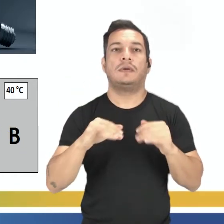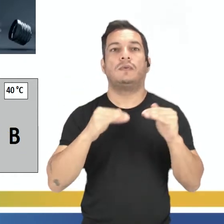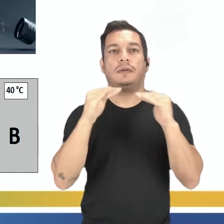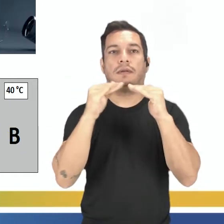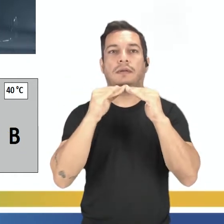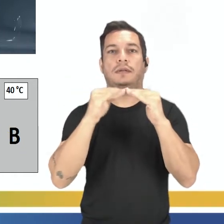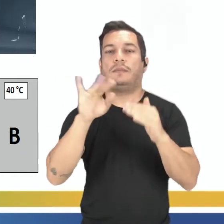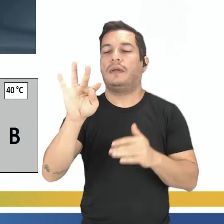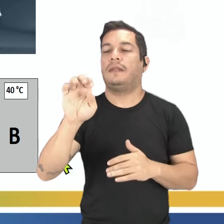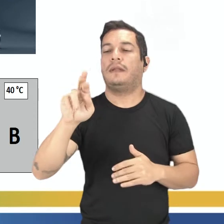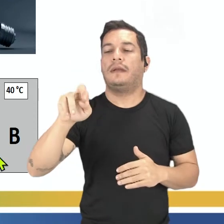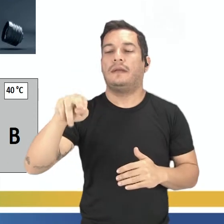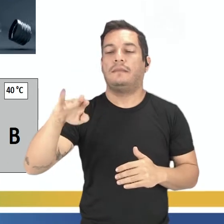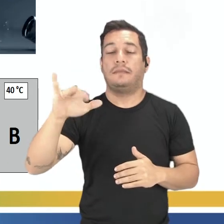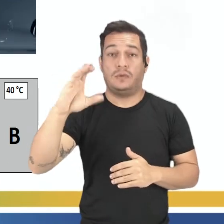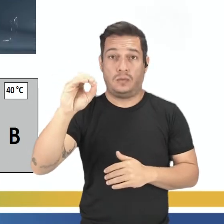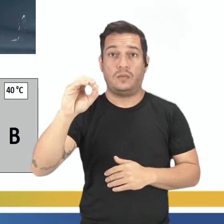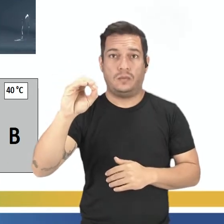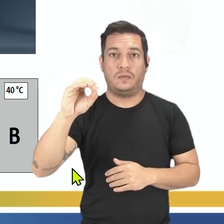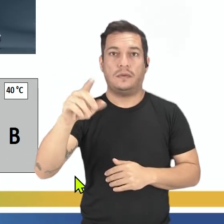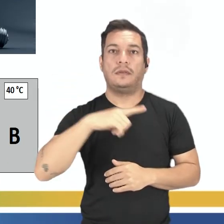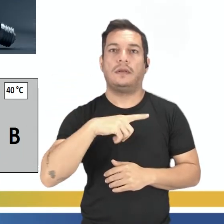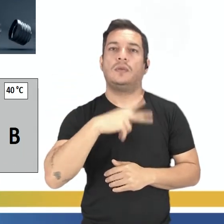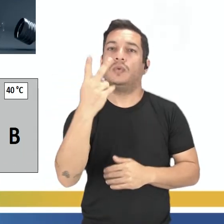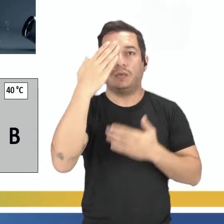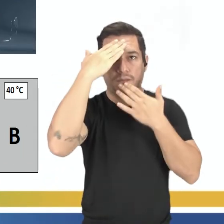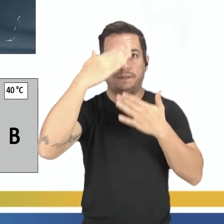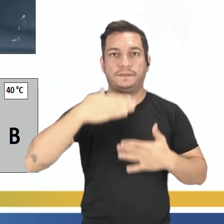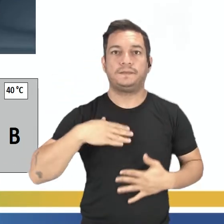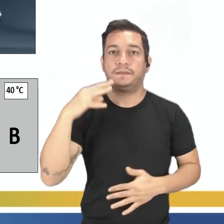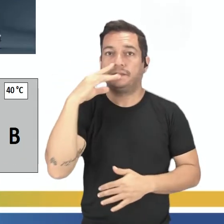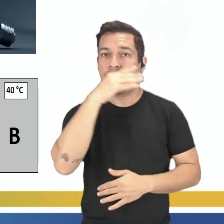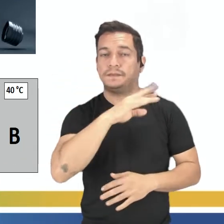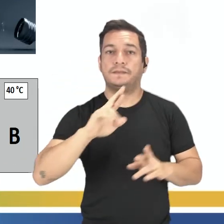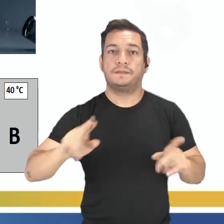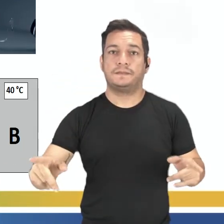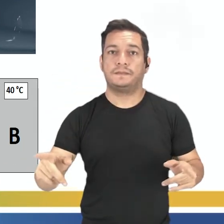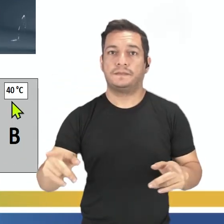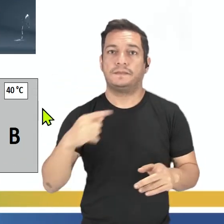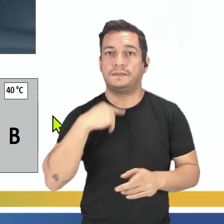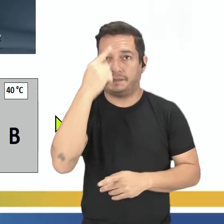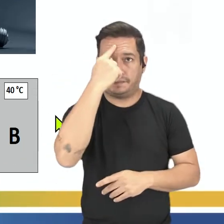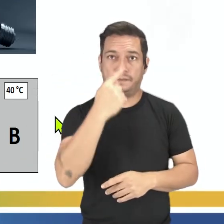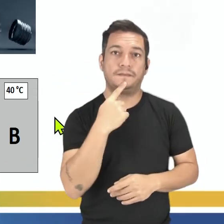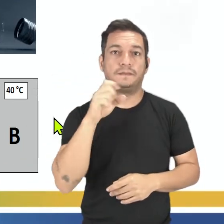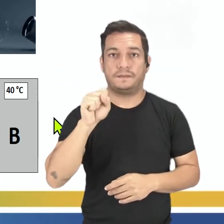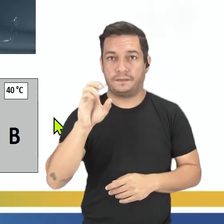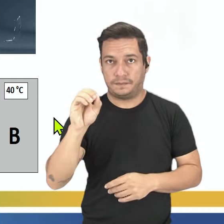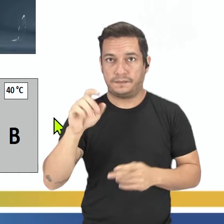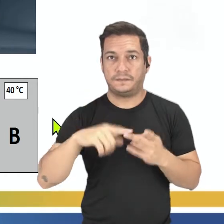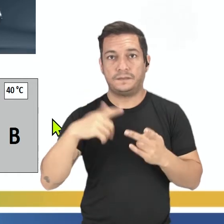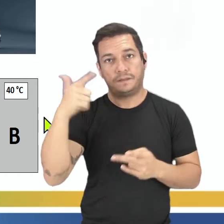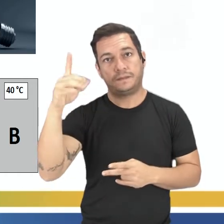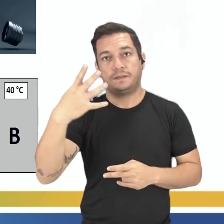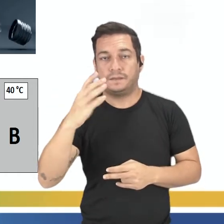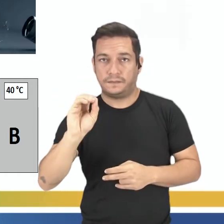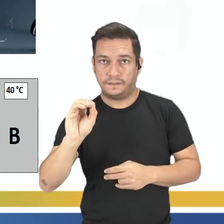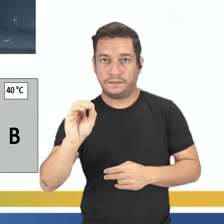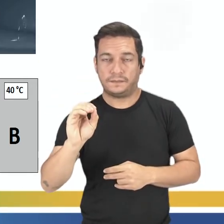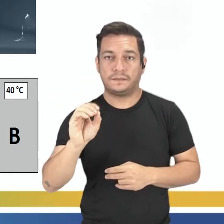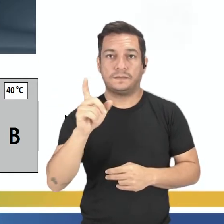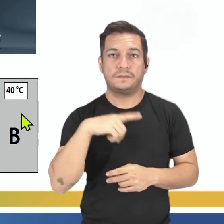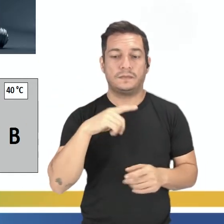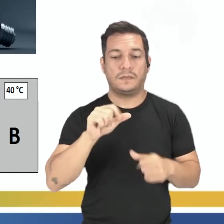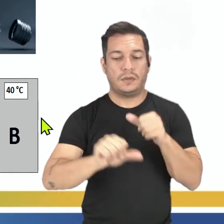térmico. No caso do equilíbrio térmico, você vai ter dois corpos com temperatura diferente, como aqui na imagem, um de 80 e um de 40. Eles